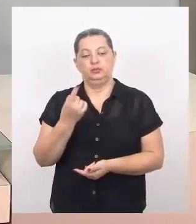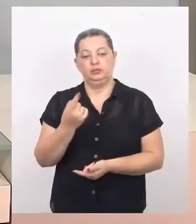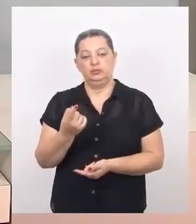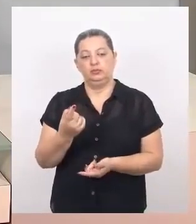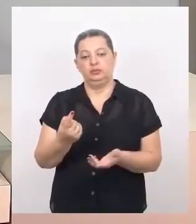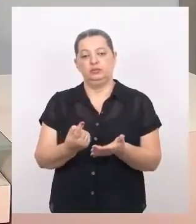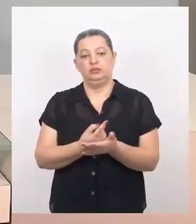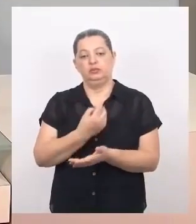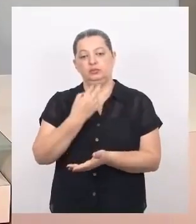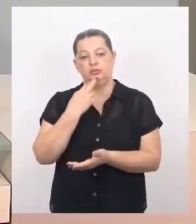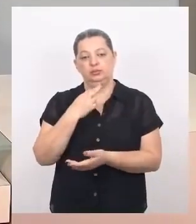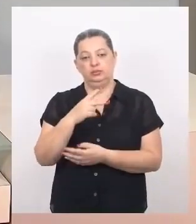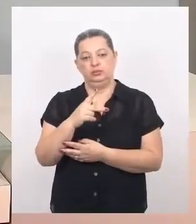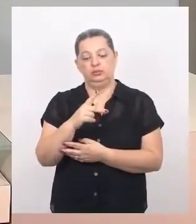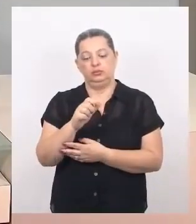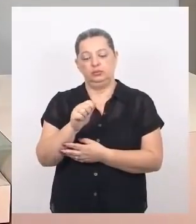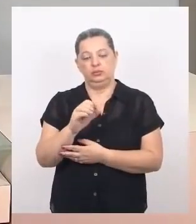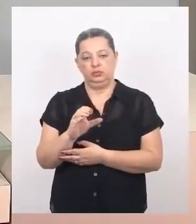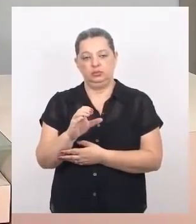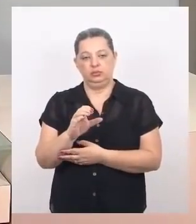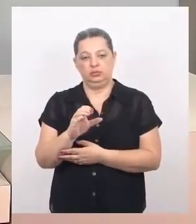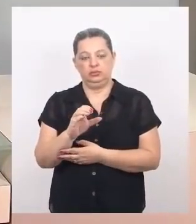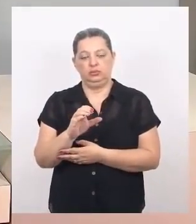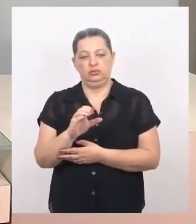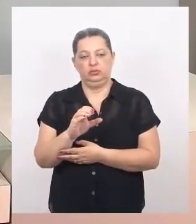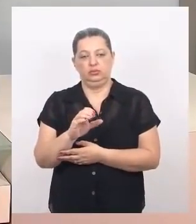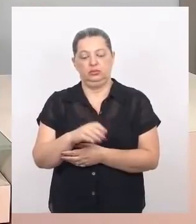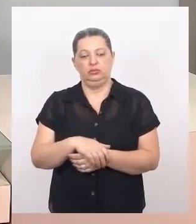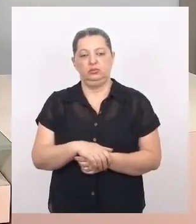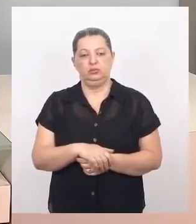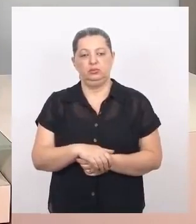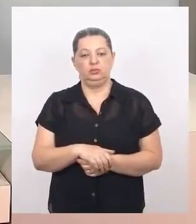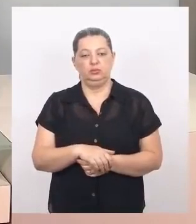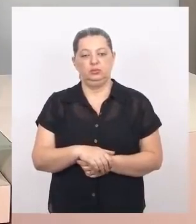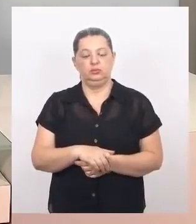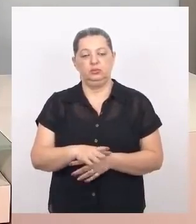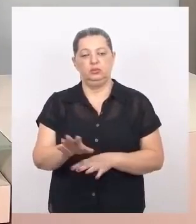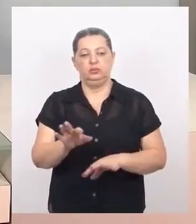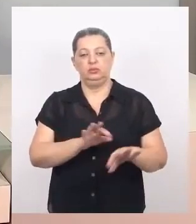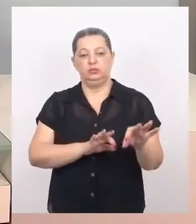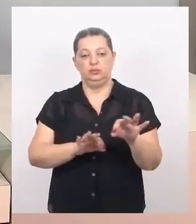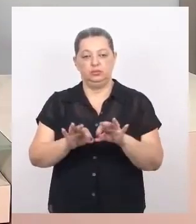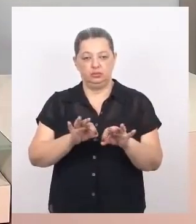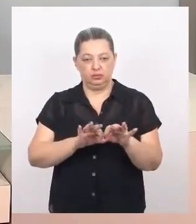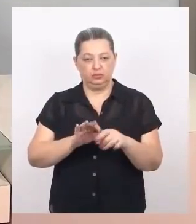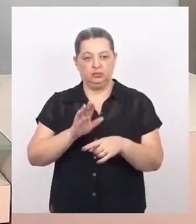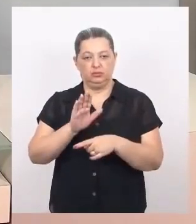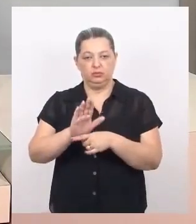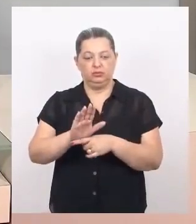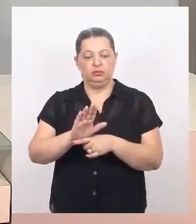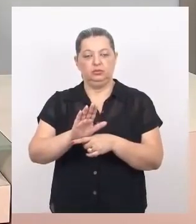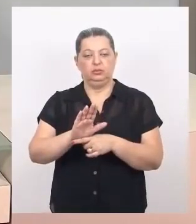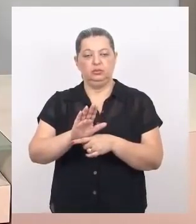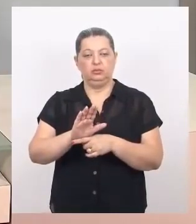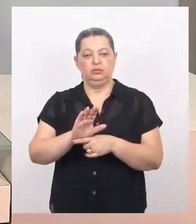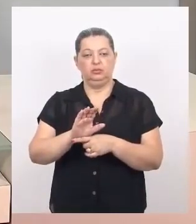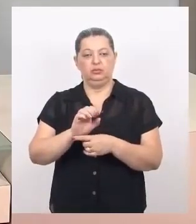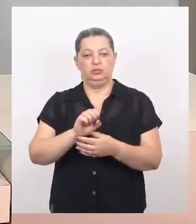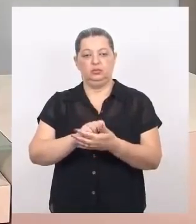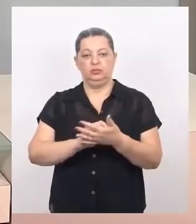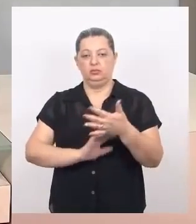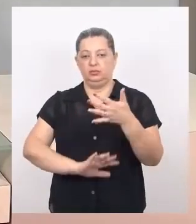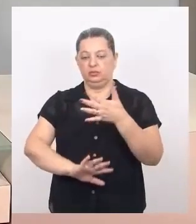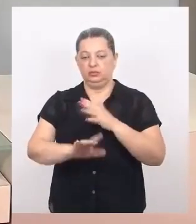projetos foi do PAC. O PAC é o projeto de assistência ao currículo e ele não